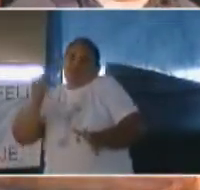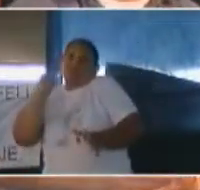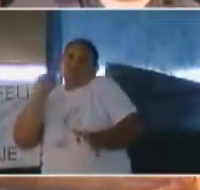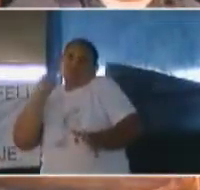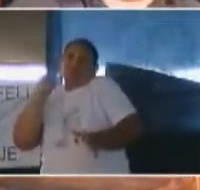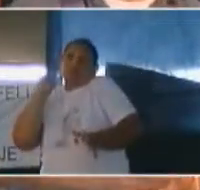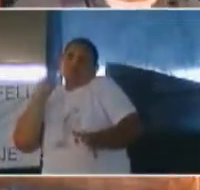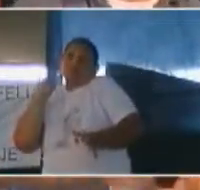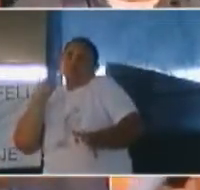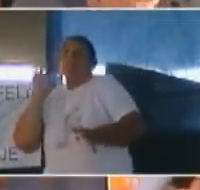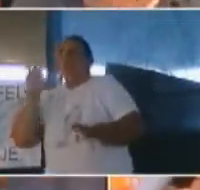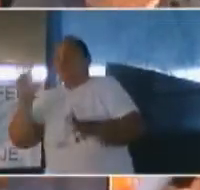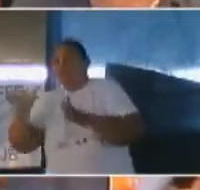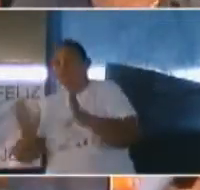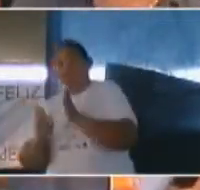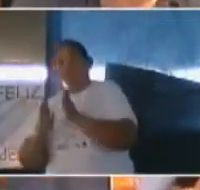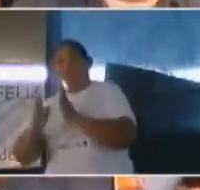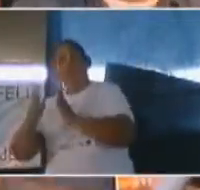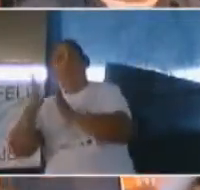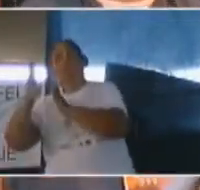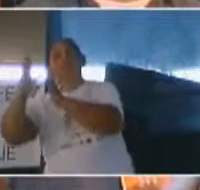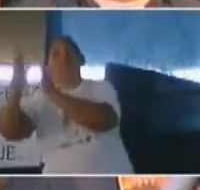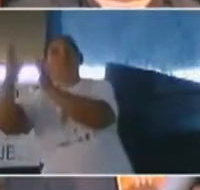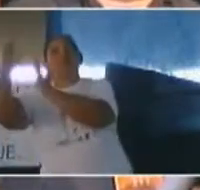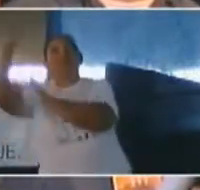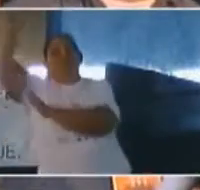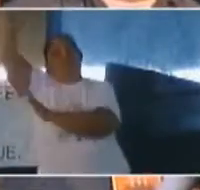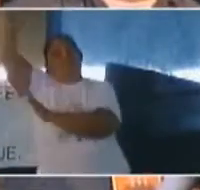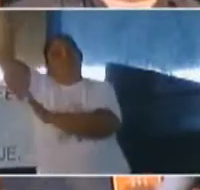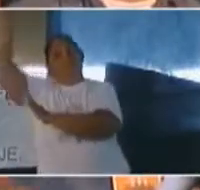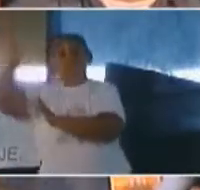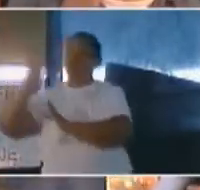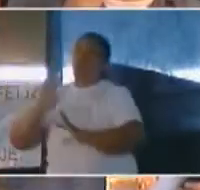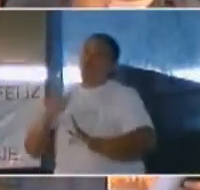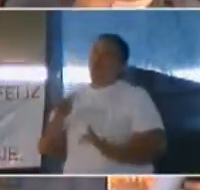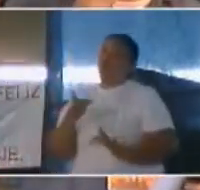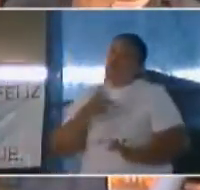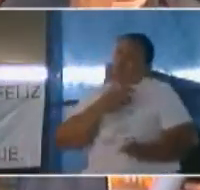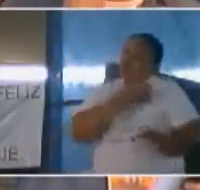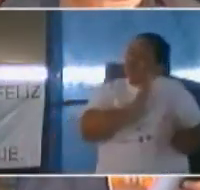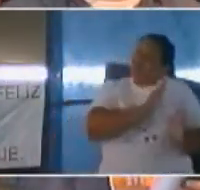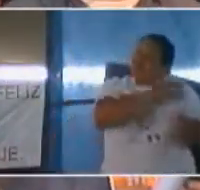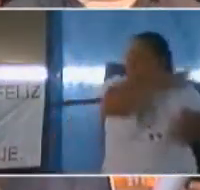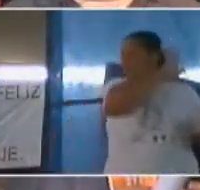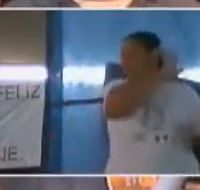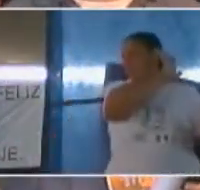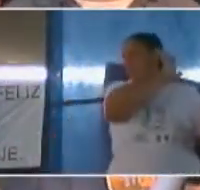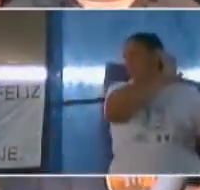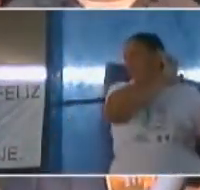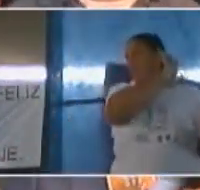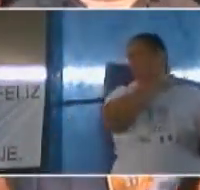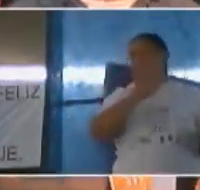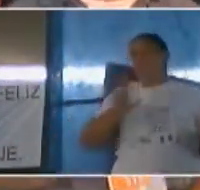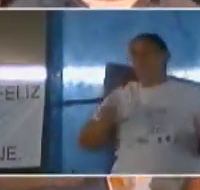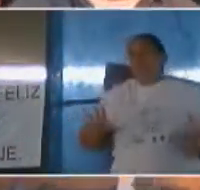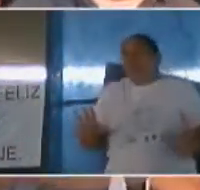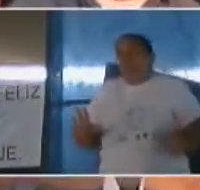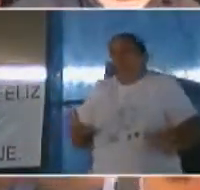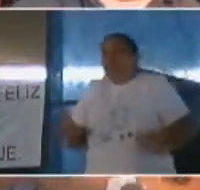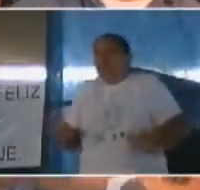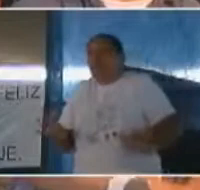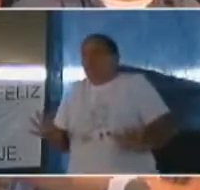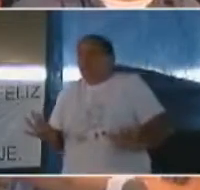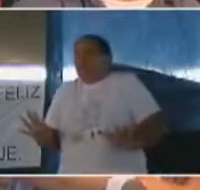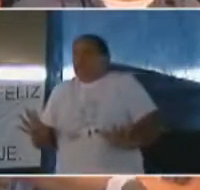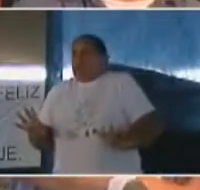foi colocada que grande parte dos presidiários são jovens. Mas nós, ao contrário deles,